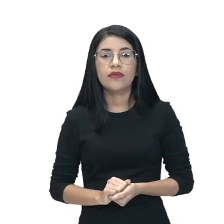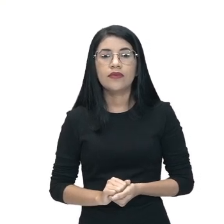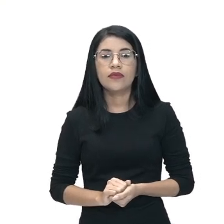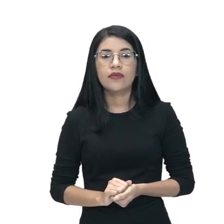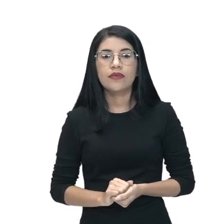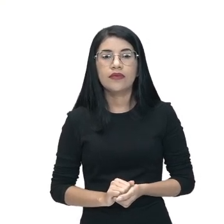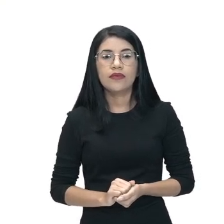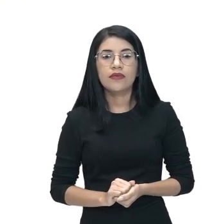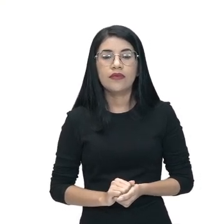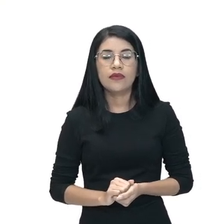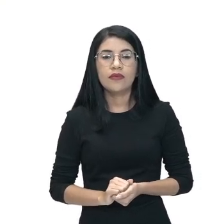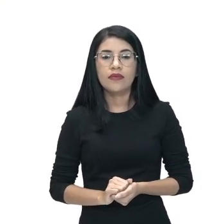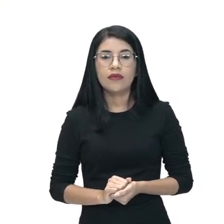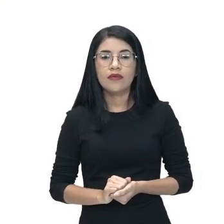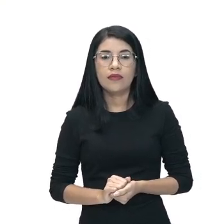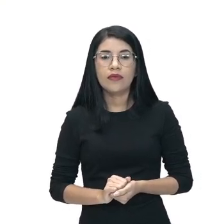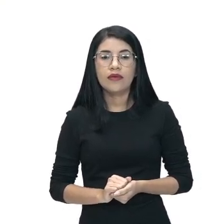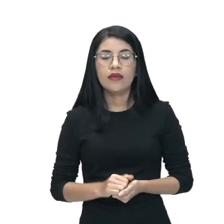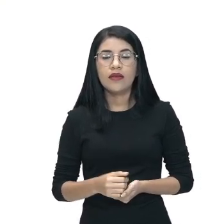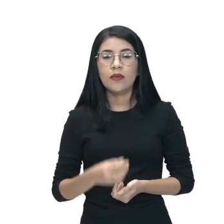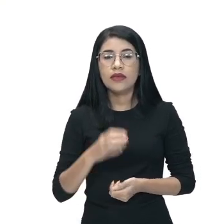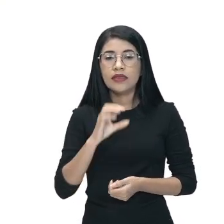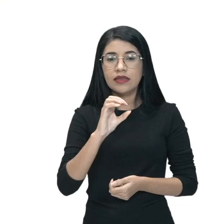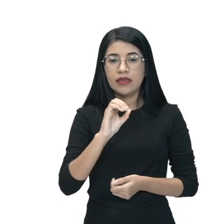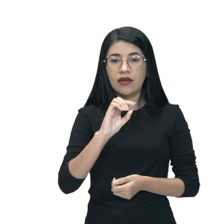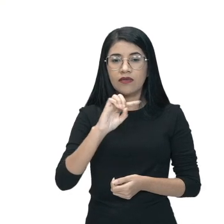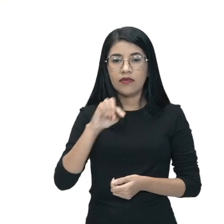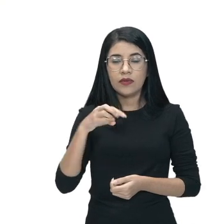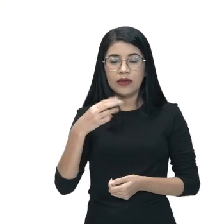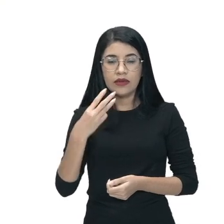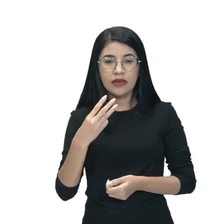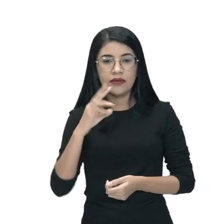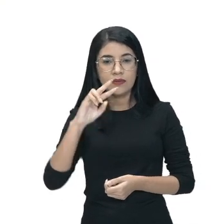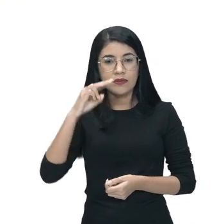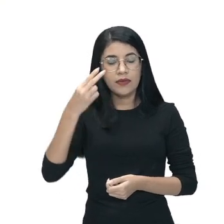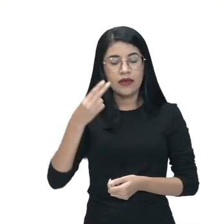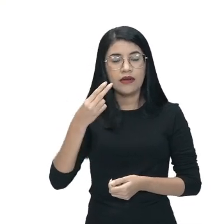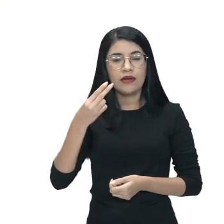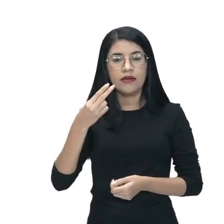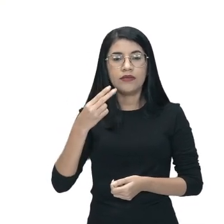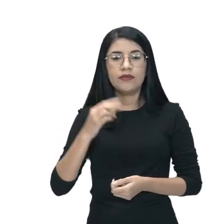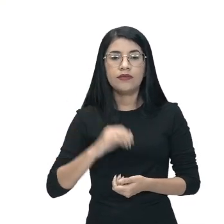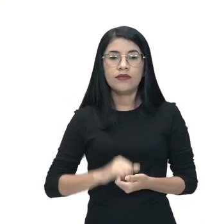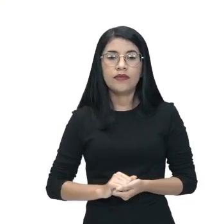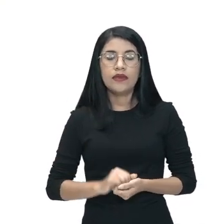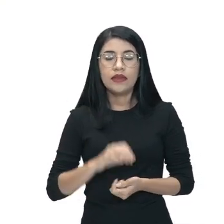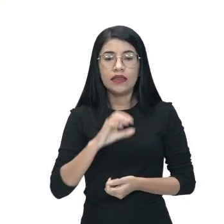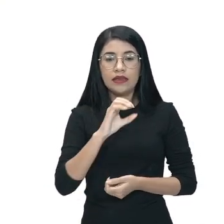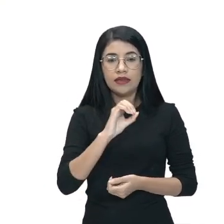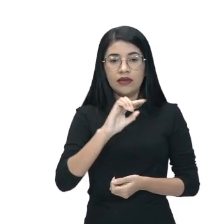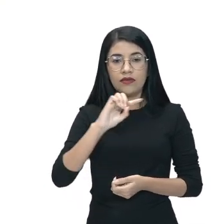aqui embaixo, pessoal, 0,3 elevado ao quadrado é